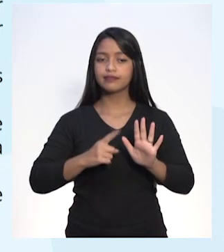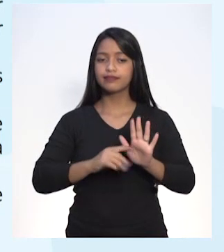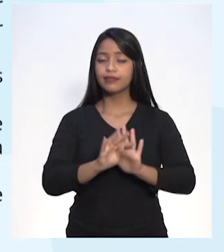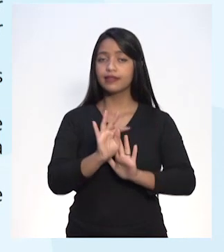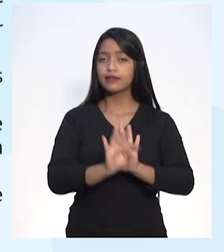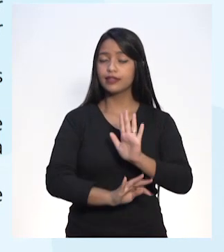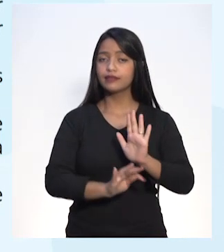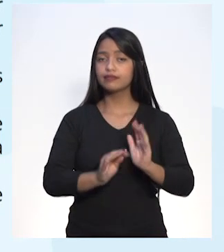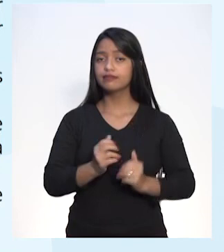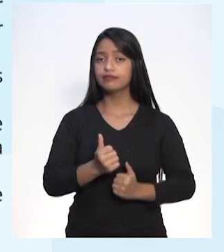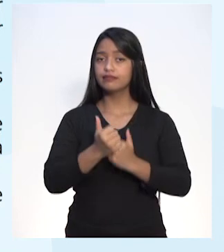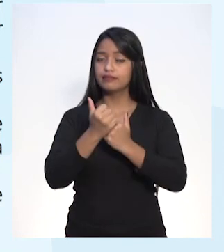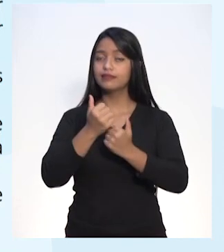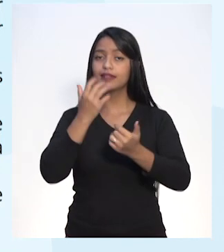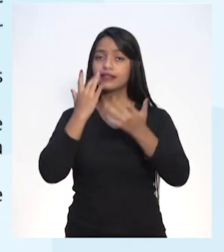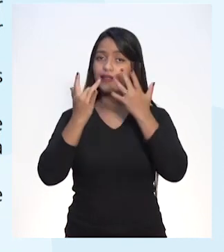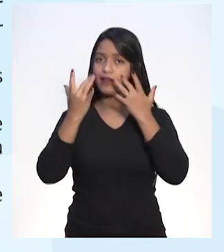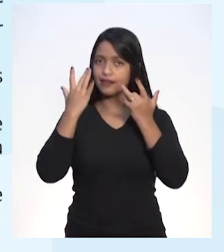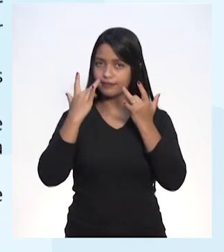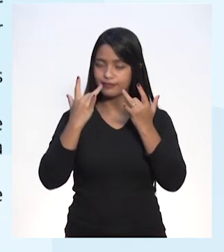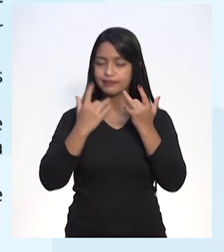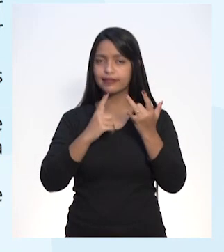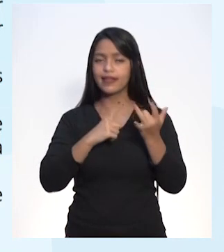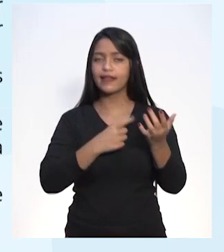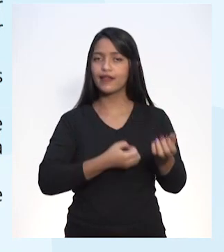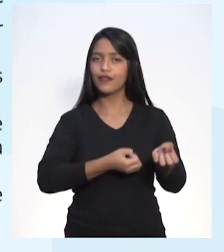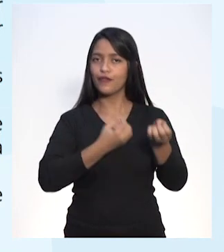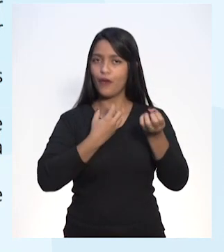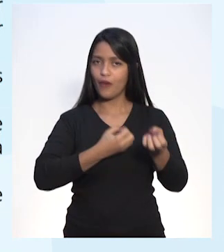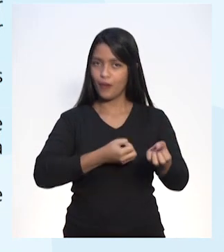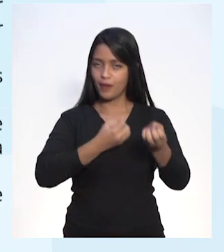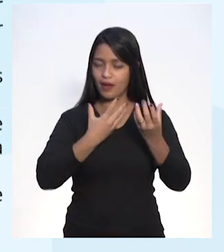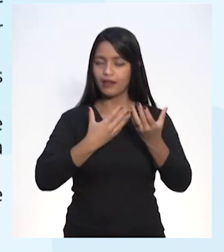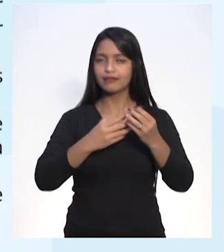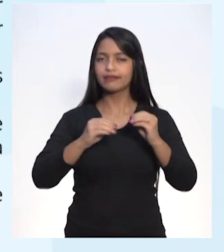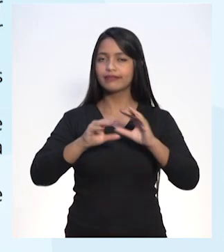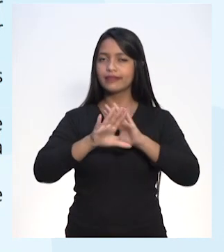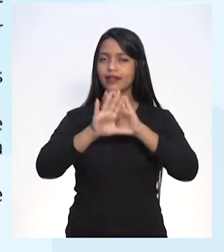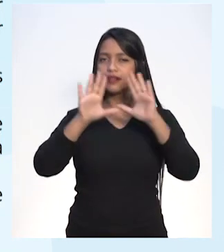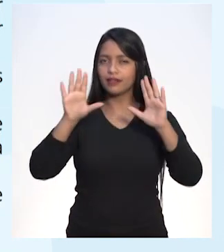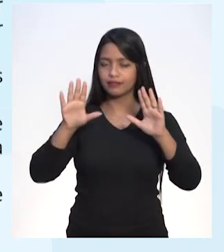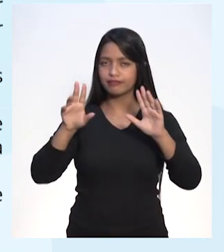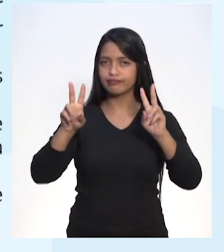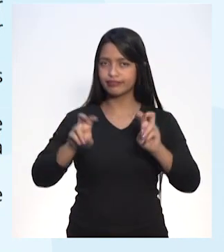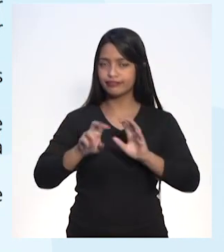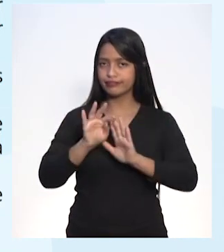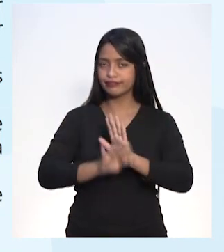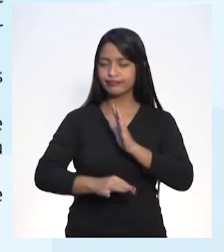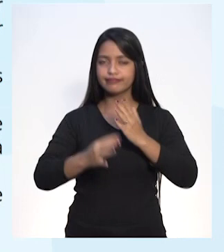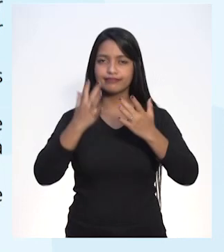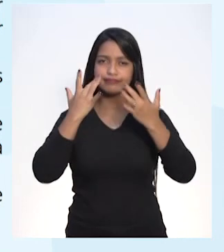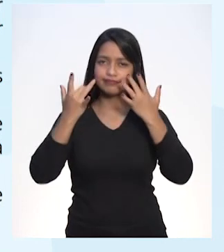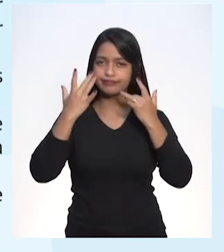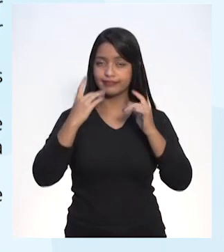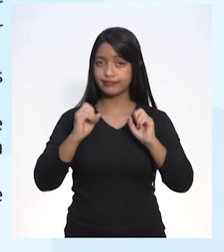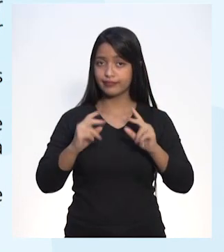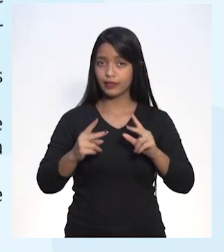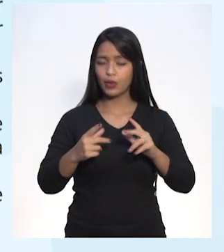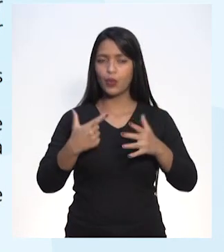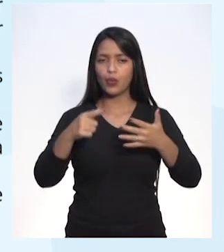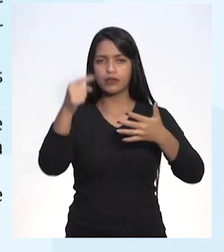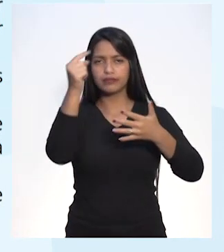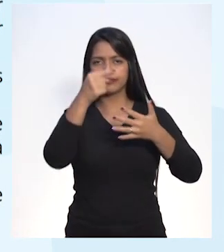ó. Questão 3 aí, que a gente continua numa análise textual. Em relação ao texto 2,